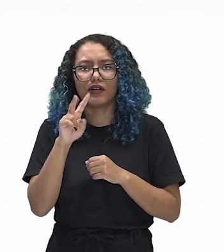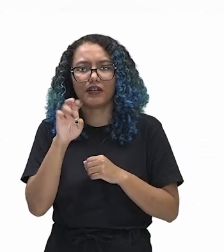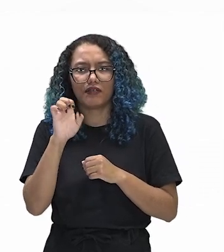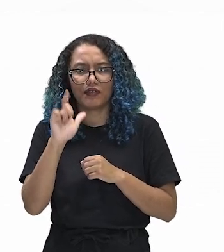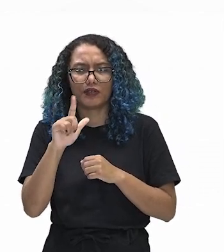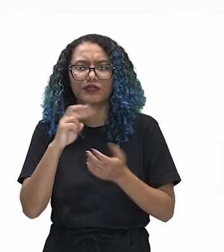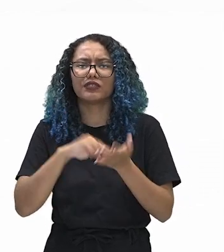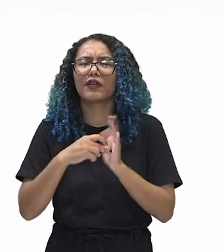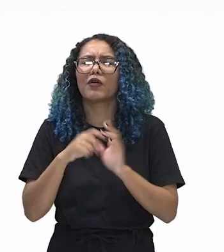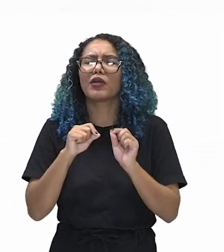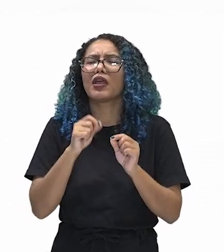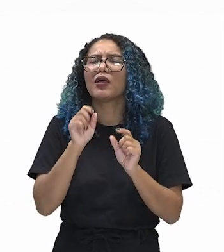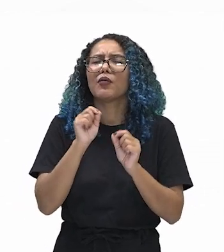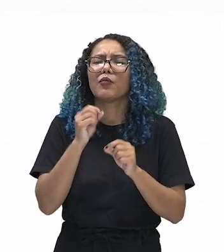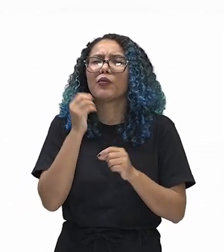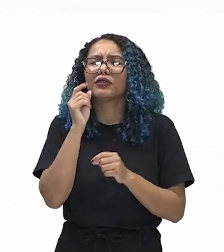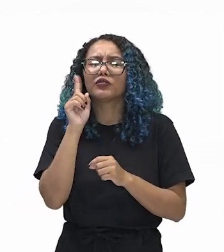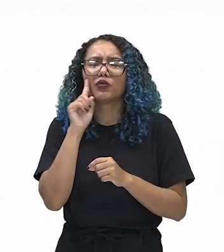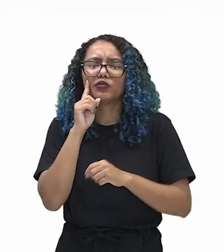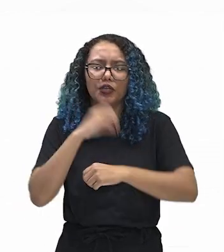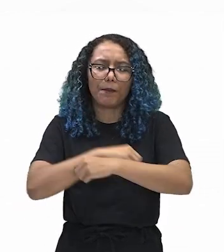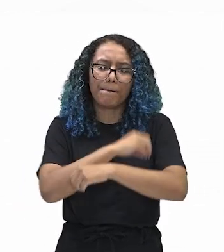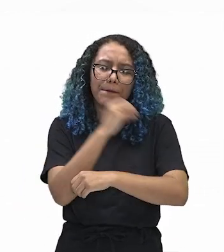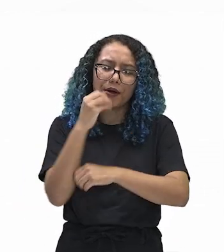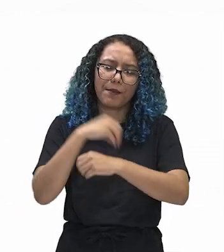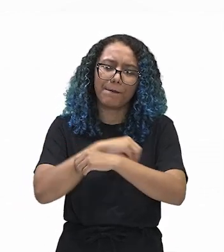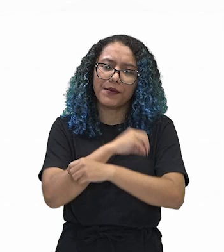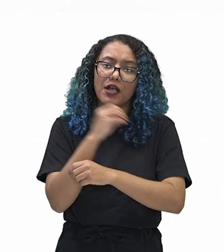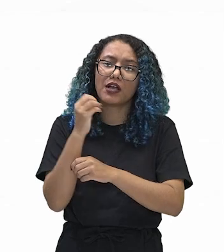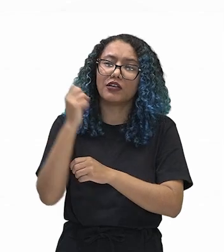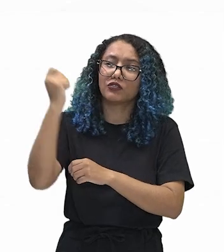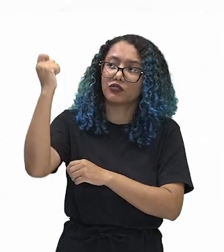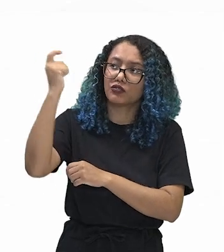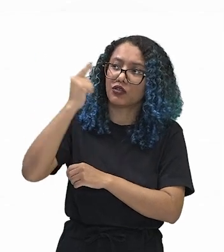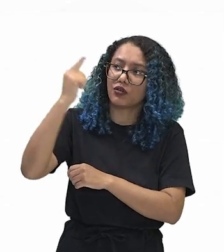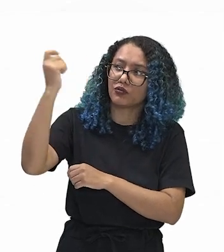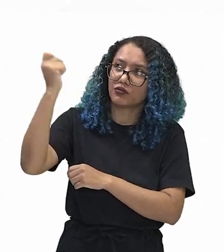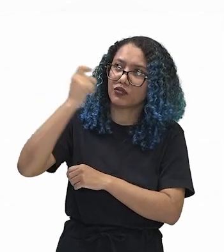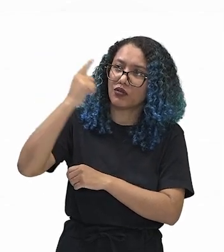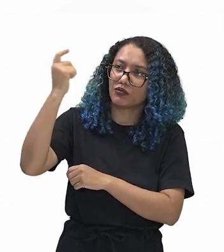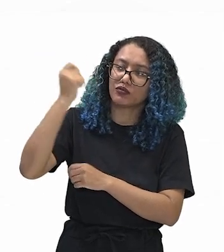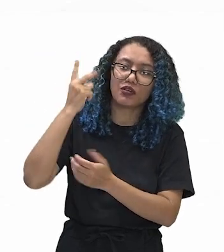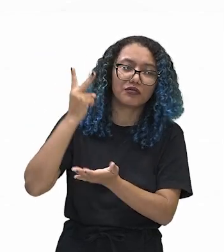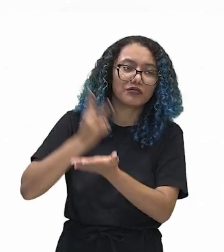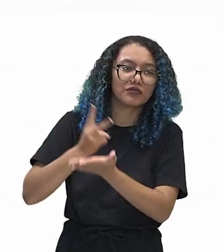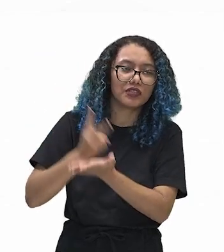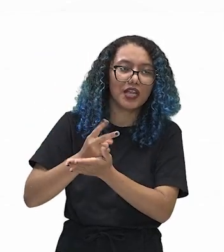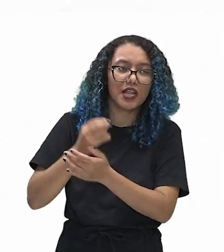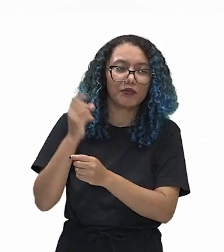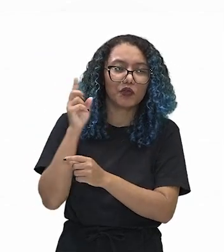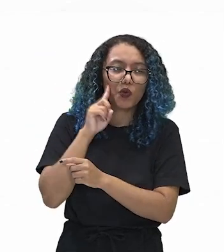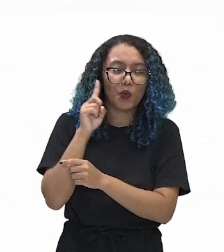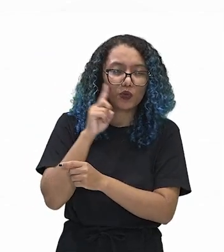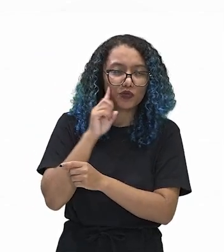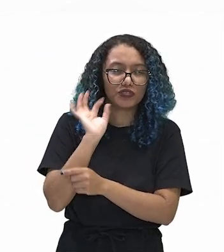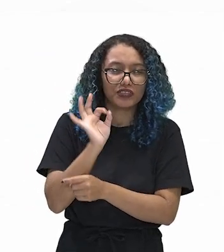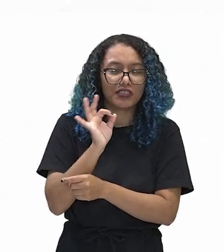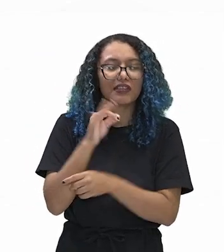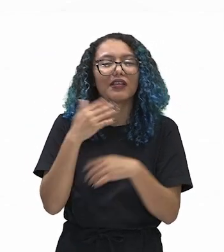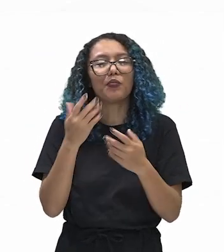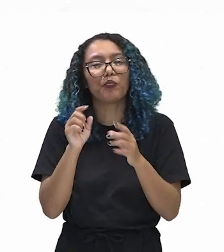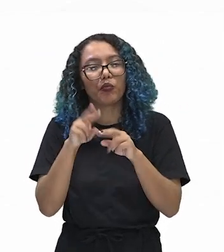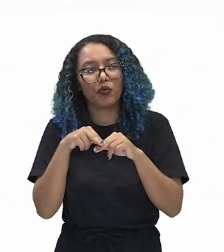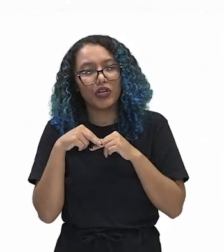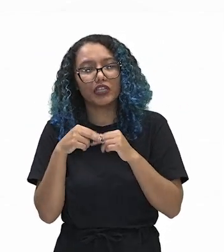dia de manhã, quando você acorda, o sol está lá renovado, né, pessoal? Então, ela é uma fonte de energia aí